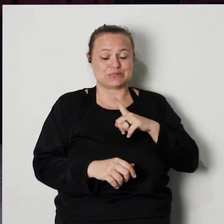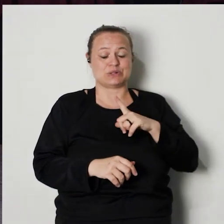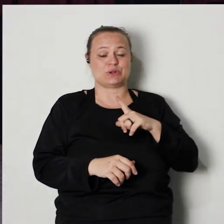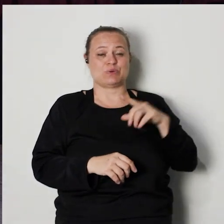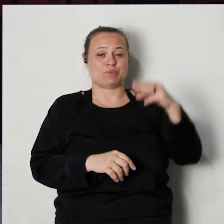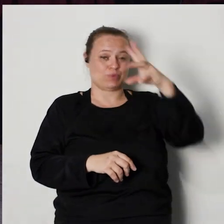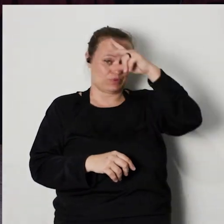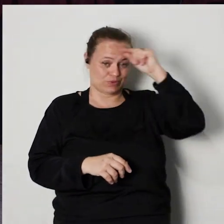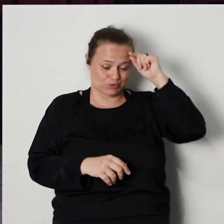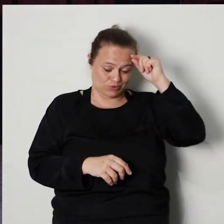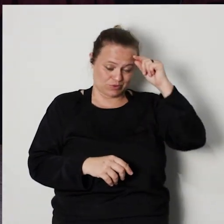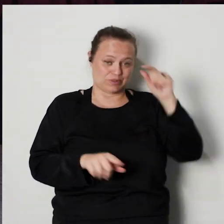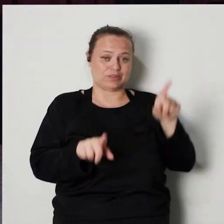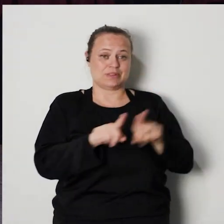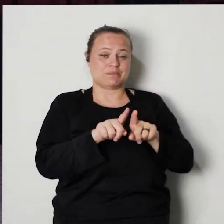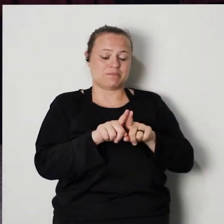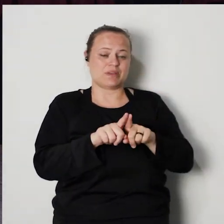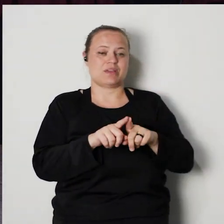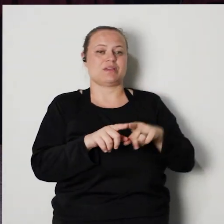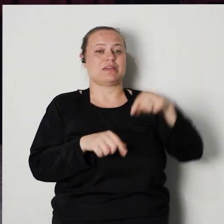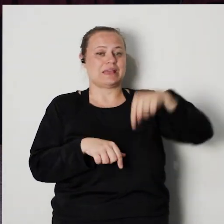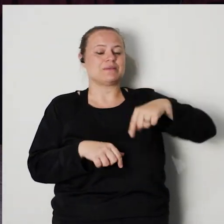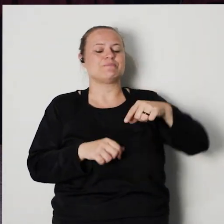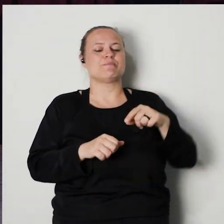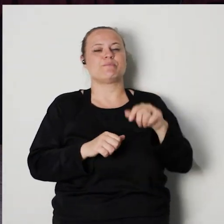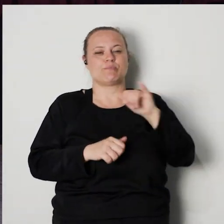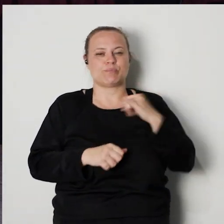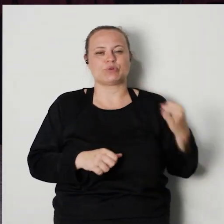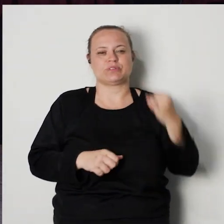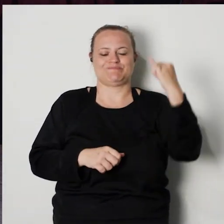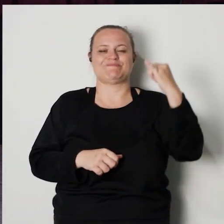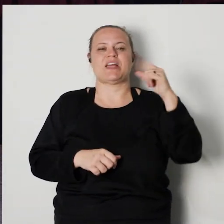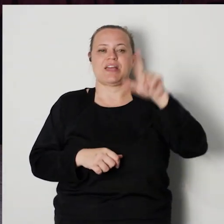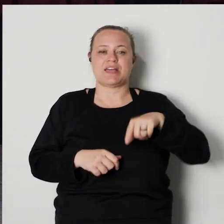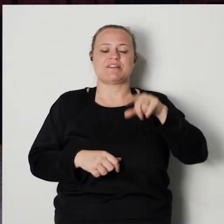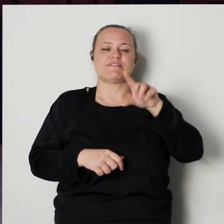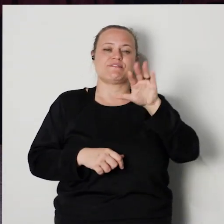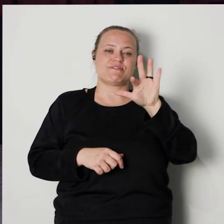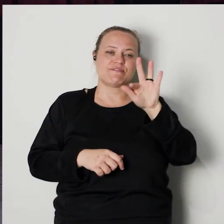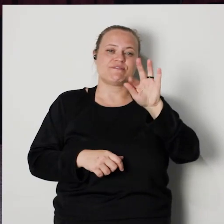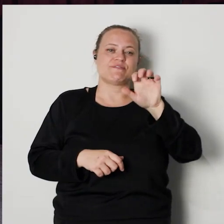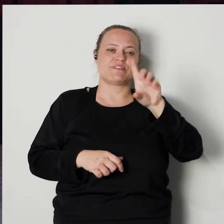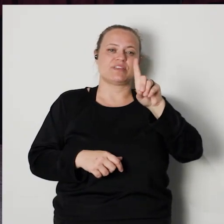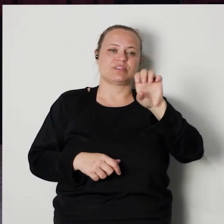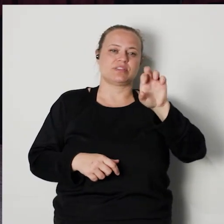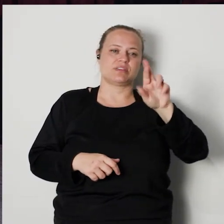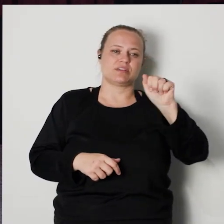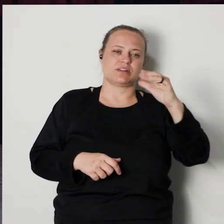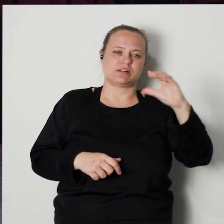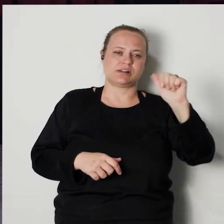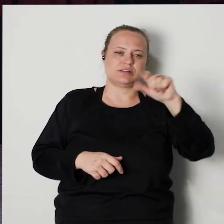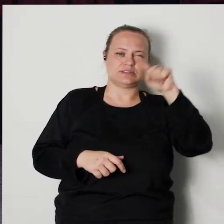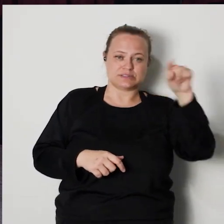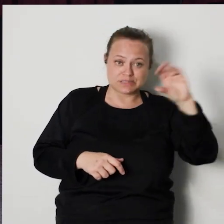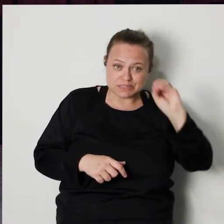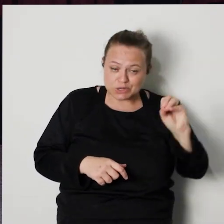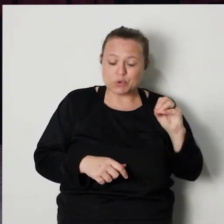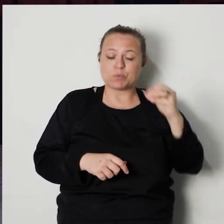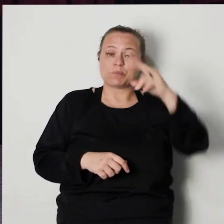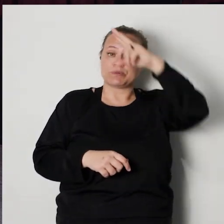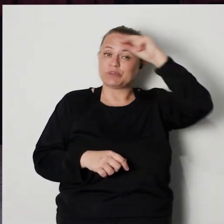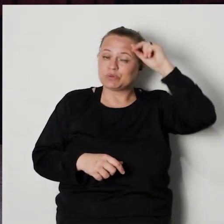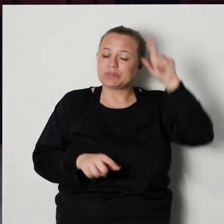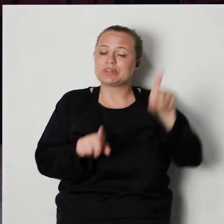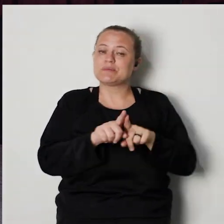gente conseguiu realizar uma oficina, e aí o papel das federações de municípios também foi importante. Aqui no estado, a FECAM foi